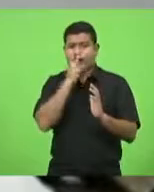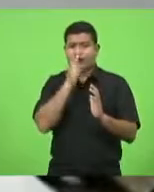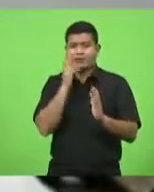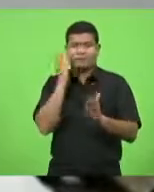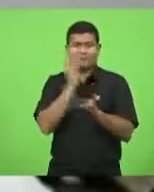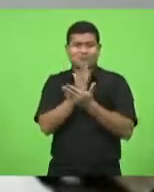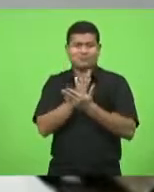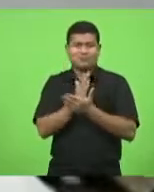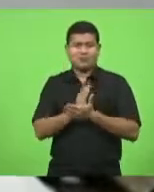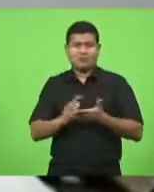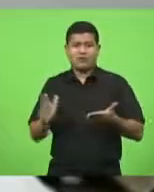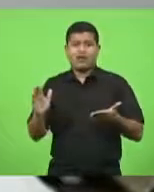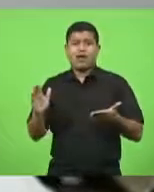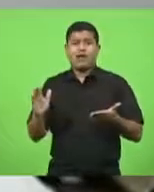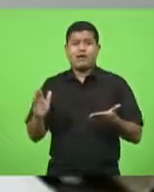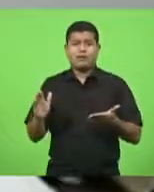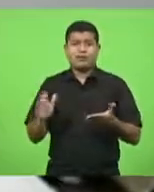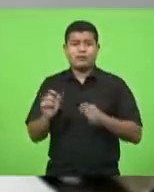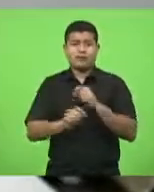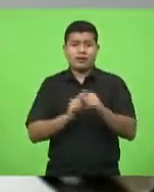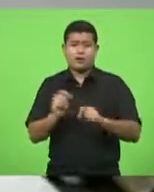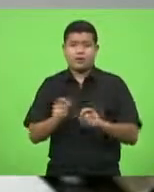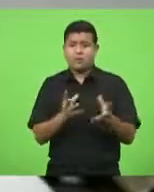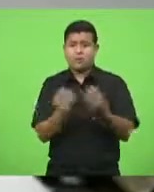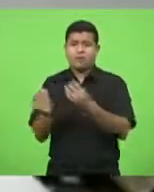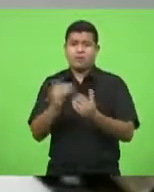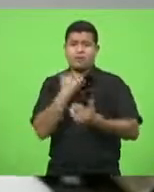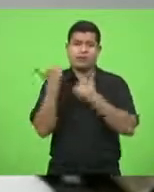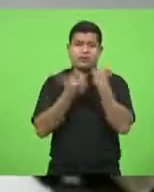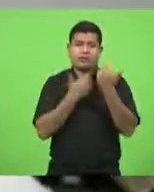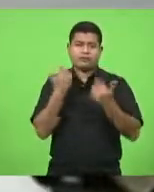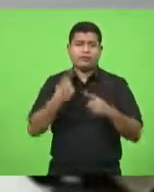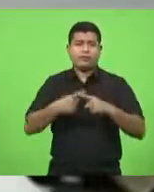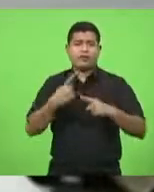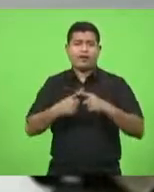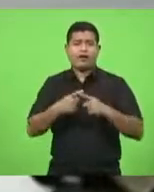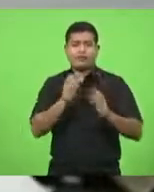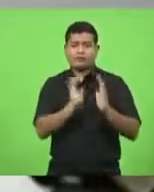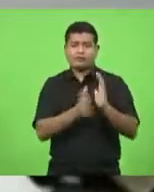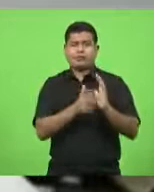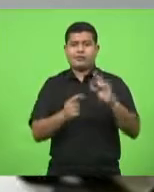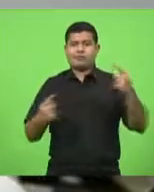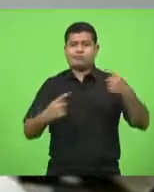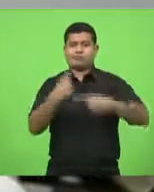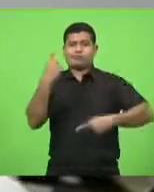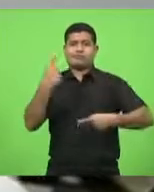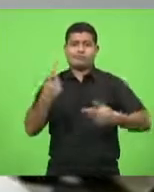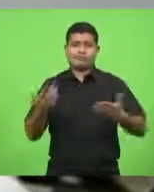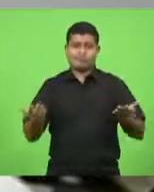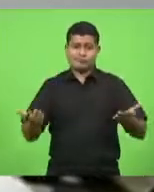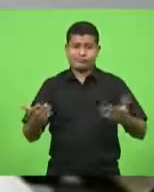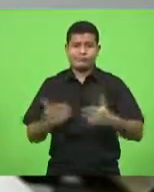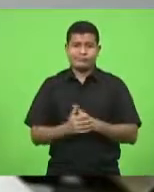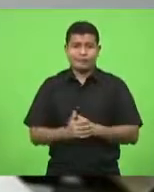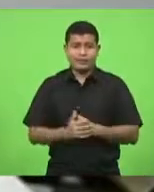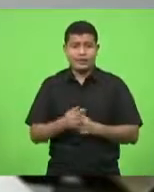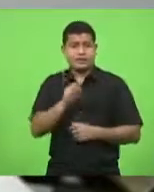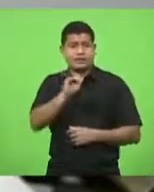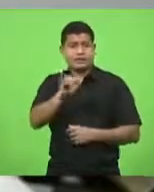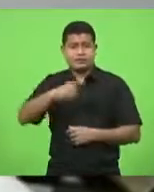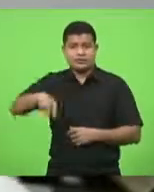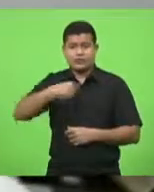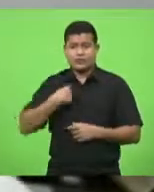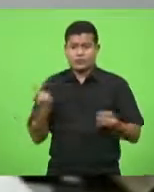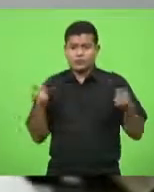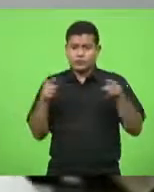reforçar isso, ceifou a vida de muita gente. Se nós tivéssemos uma voz uníssona